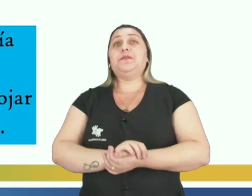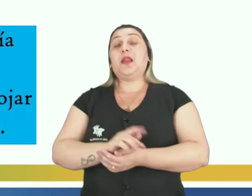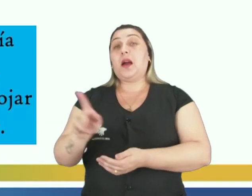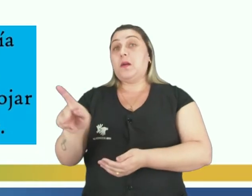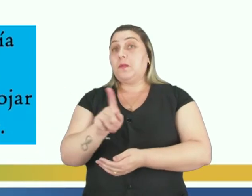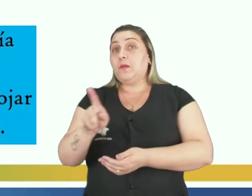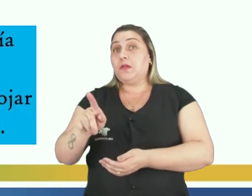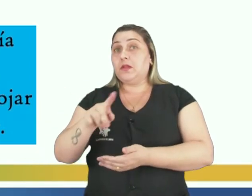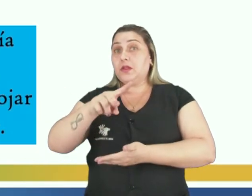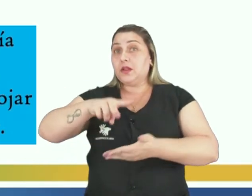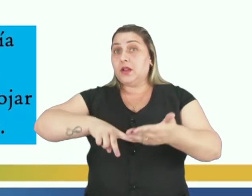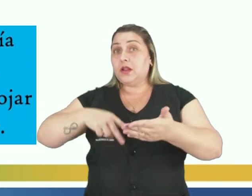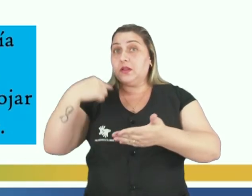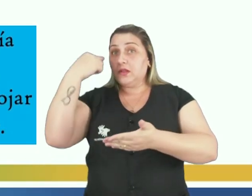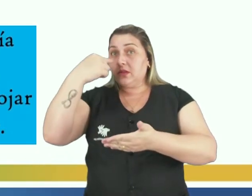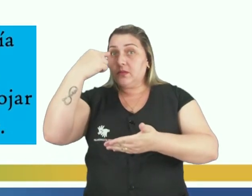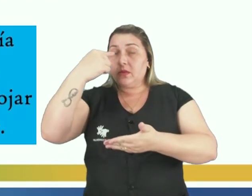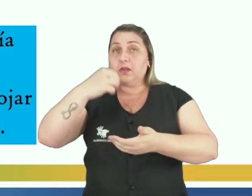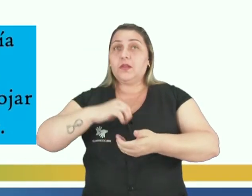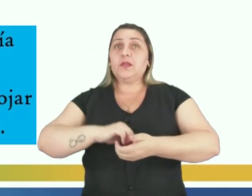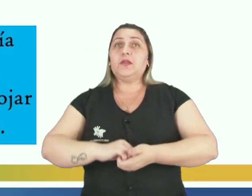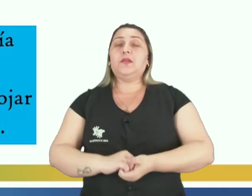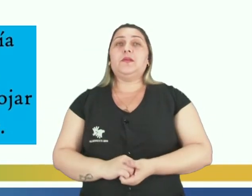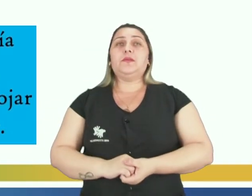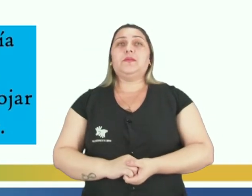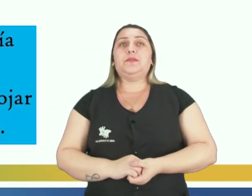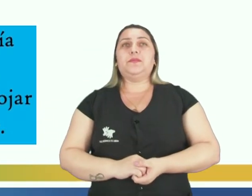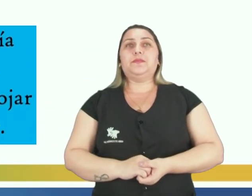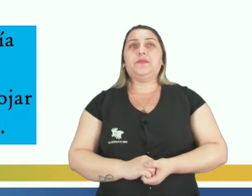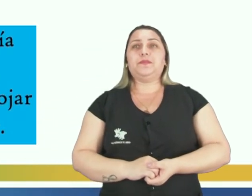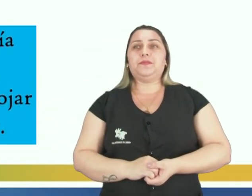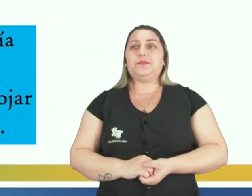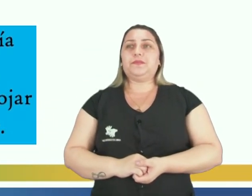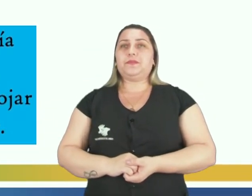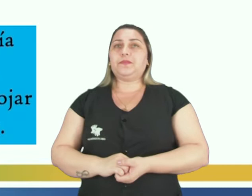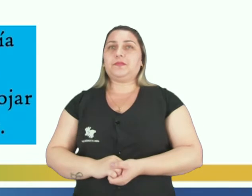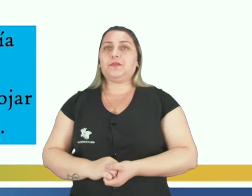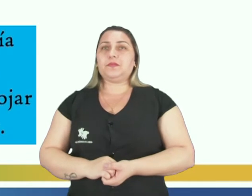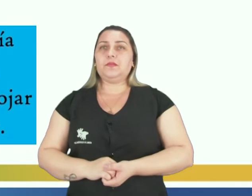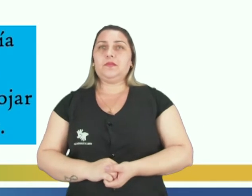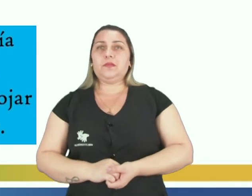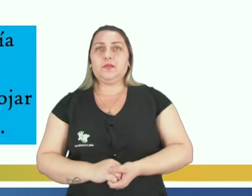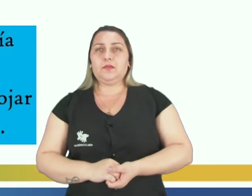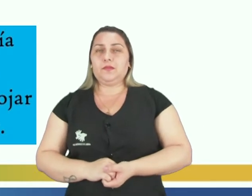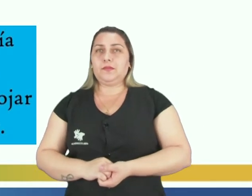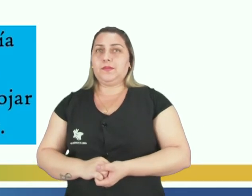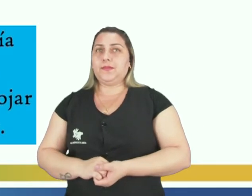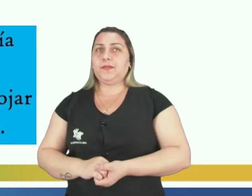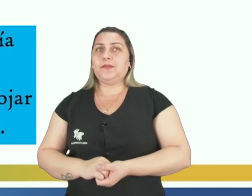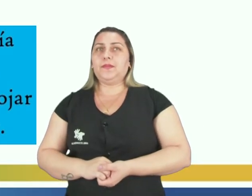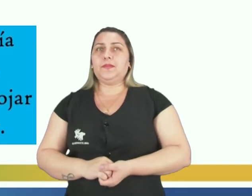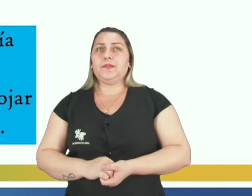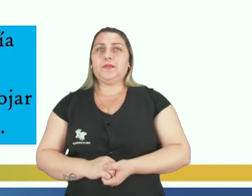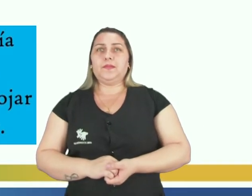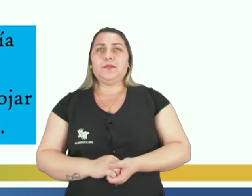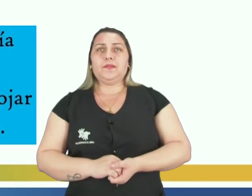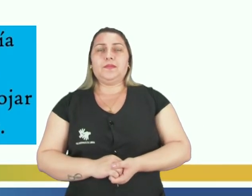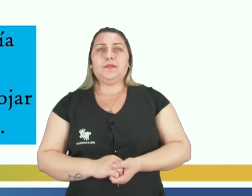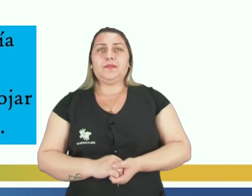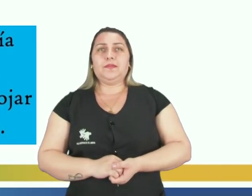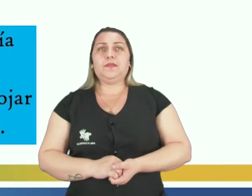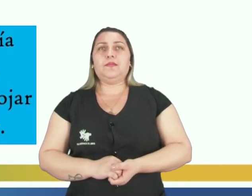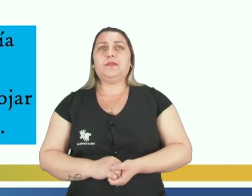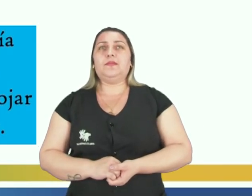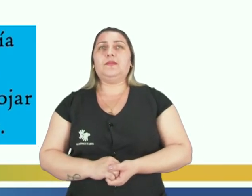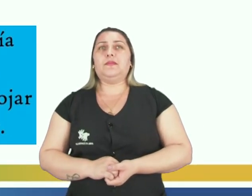lloras yo lloro. Tu llanto es mi llanto, tu llanto es mi lloro. Si tú ya